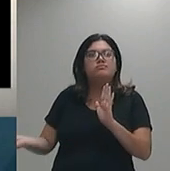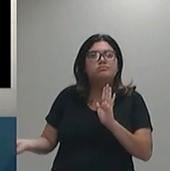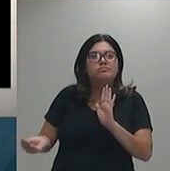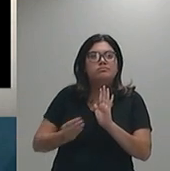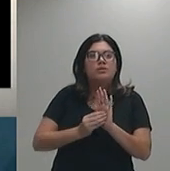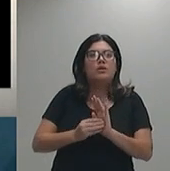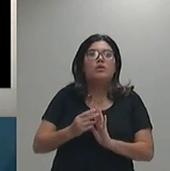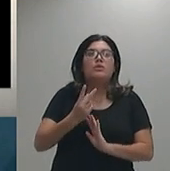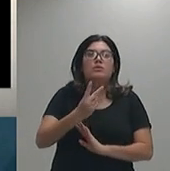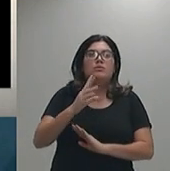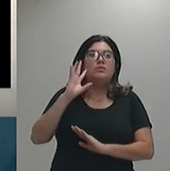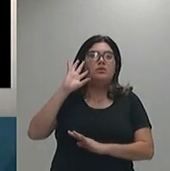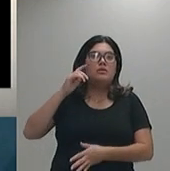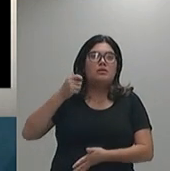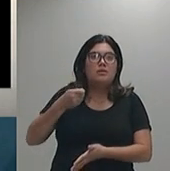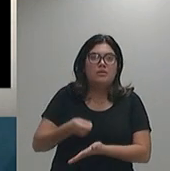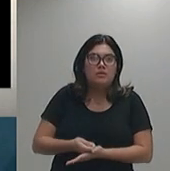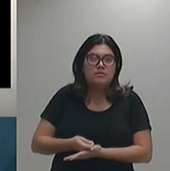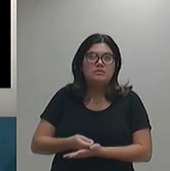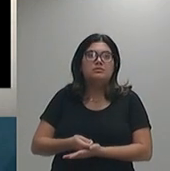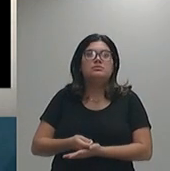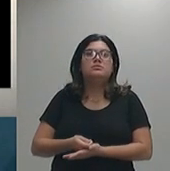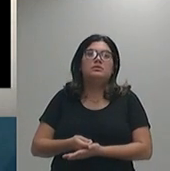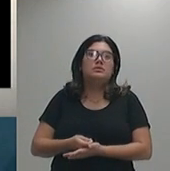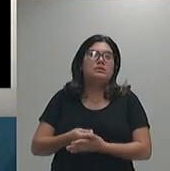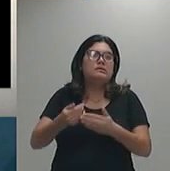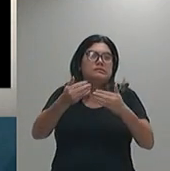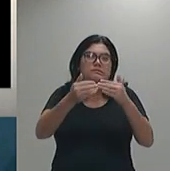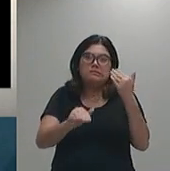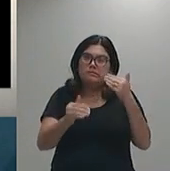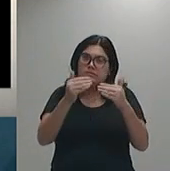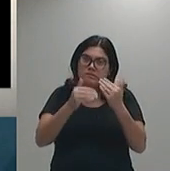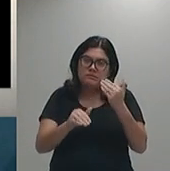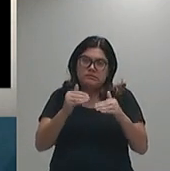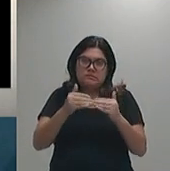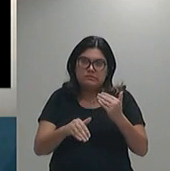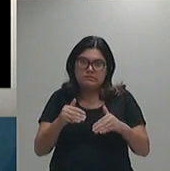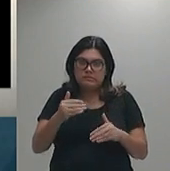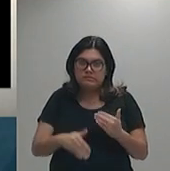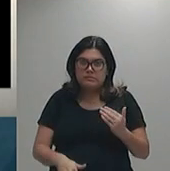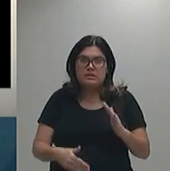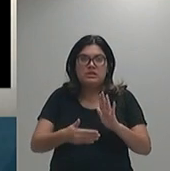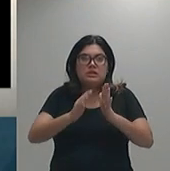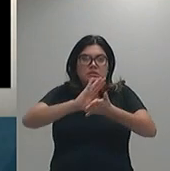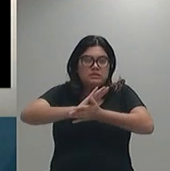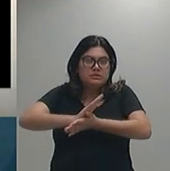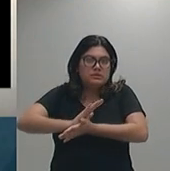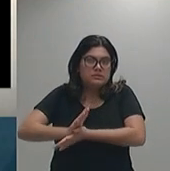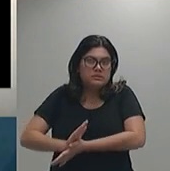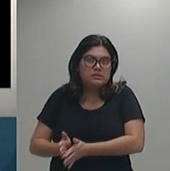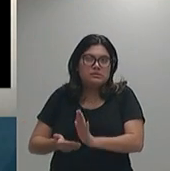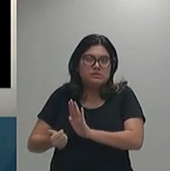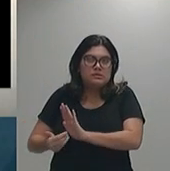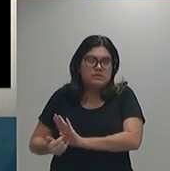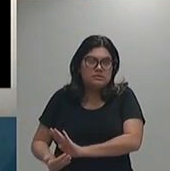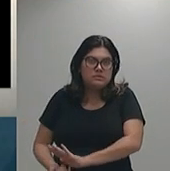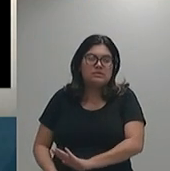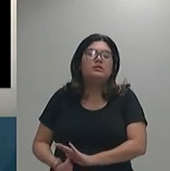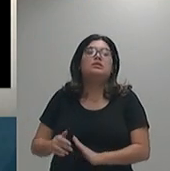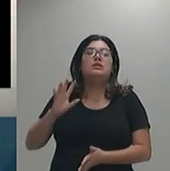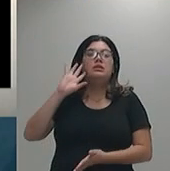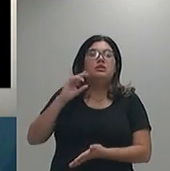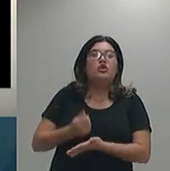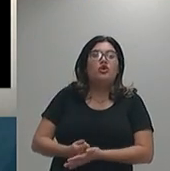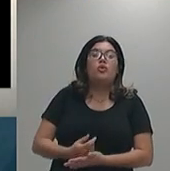decisões absolutamente inconciliáveis excludentes entre si tomadas em dois tribunais